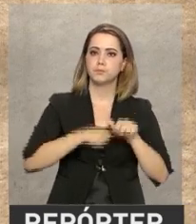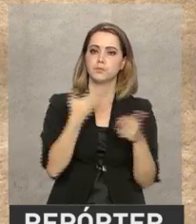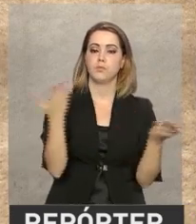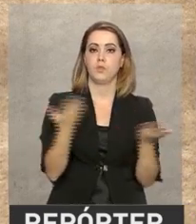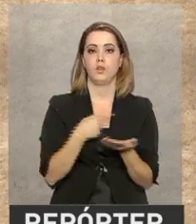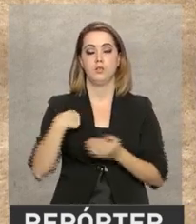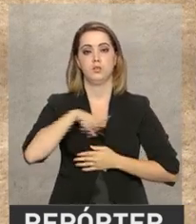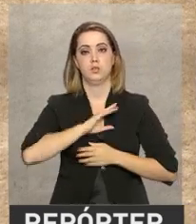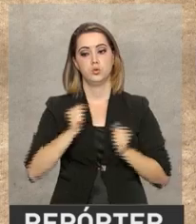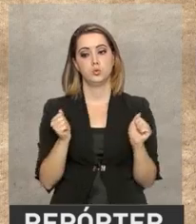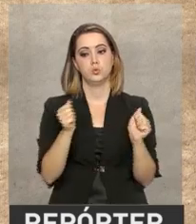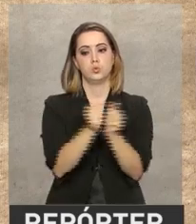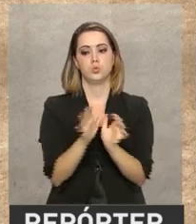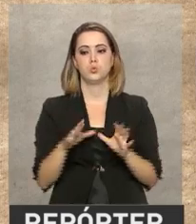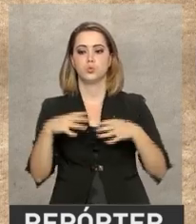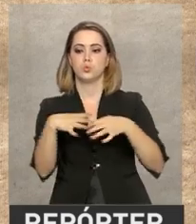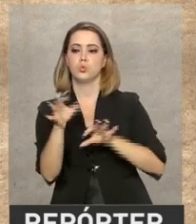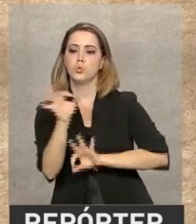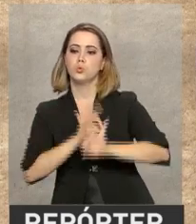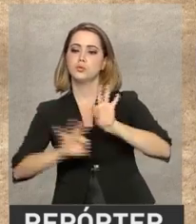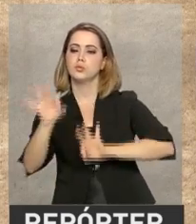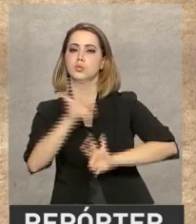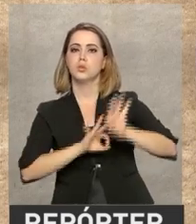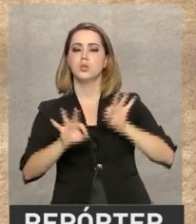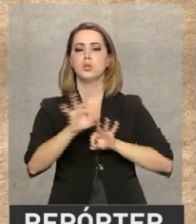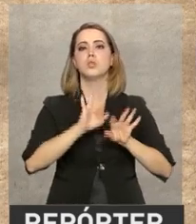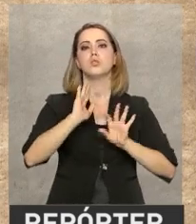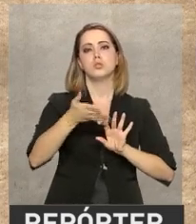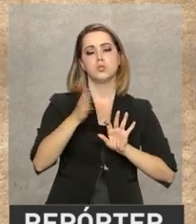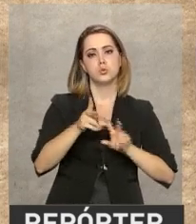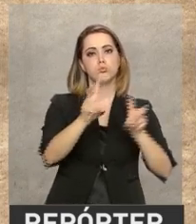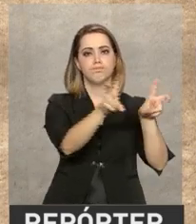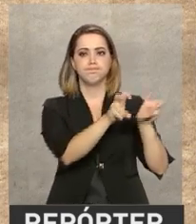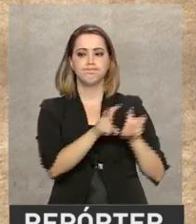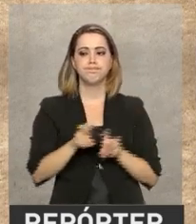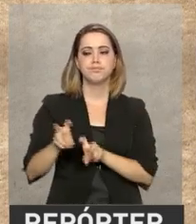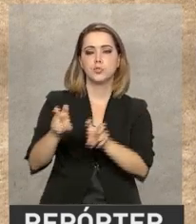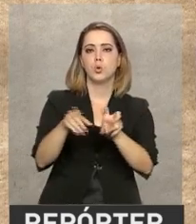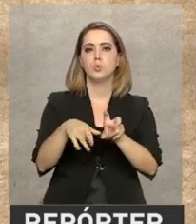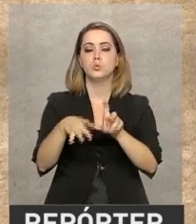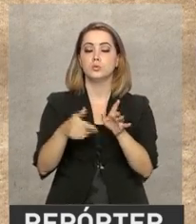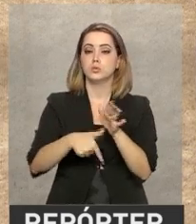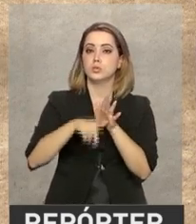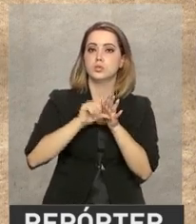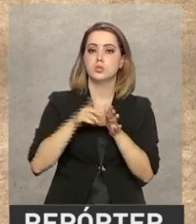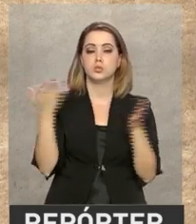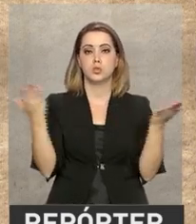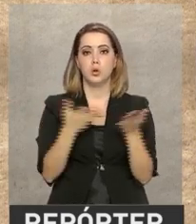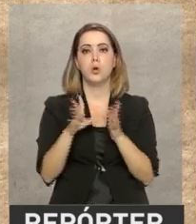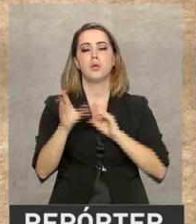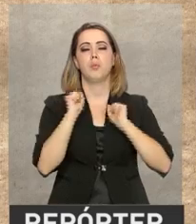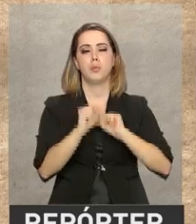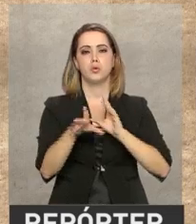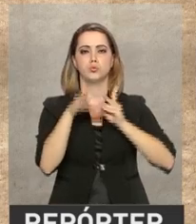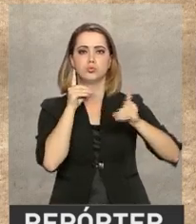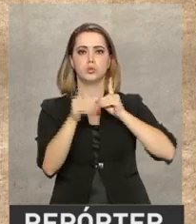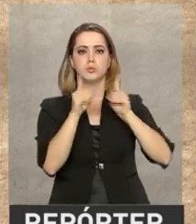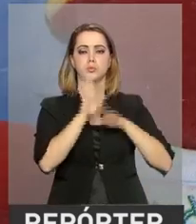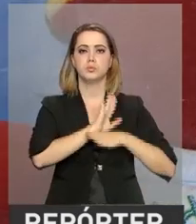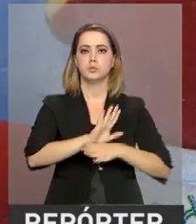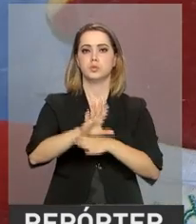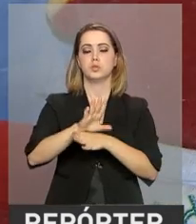e a gente resolveu juntar um grupo de especialistas que que trabalhou um texto preliminar n e que está agora disponível para debate e contribuição da